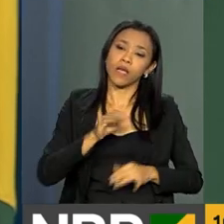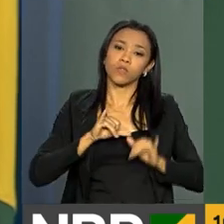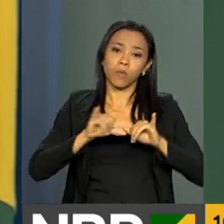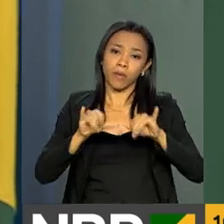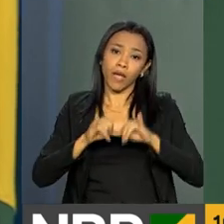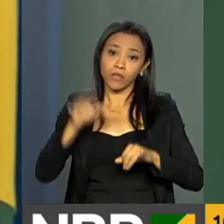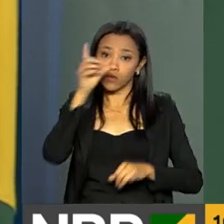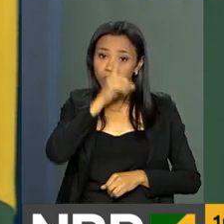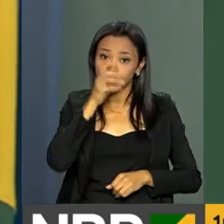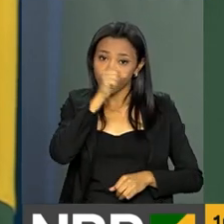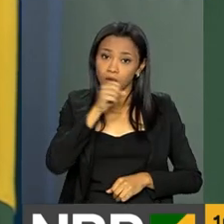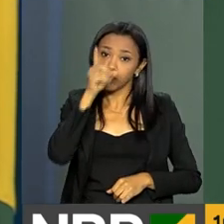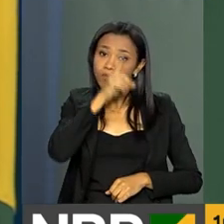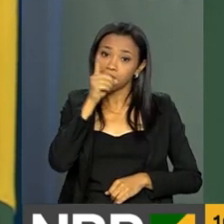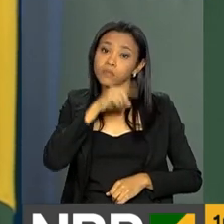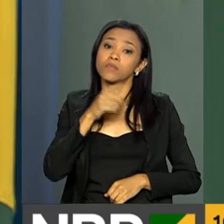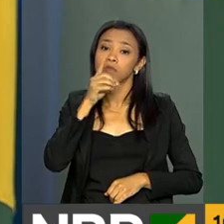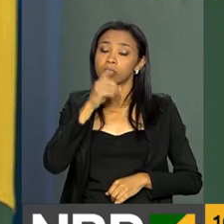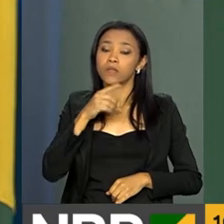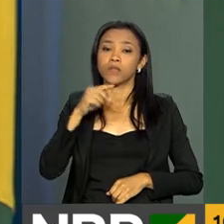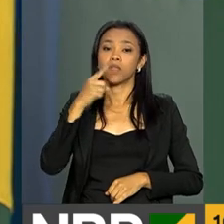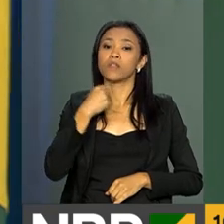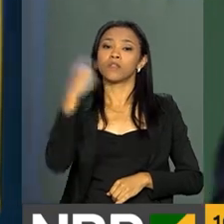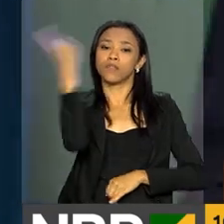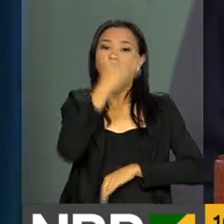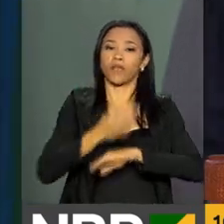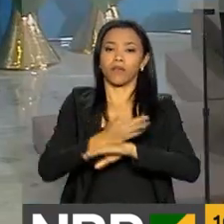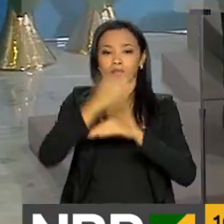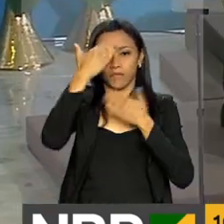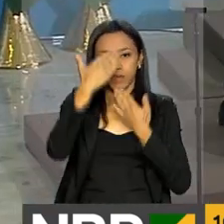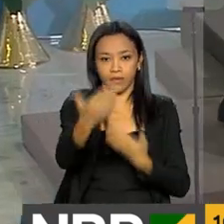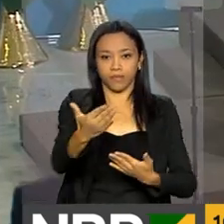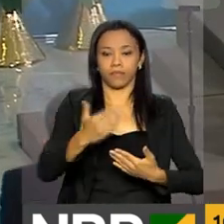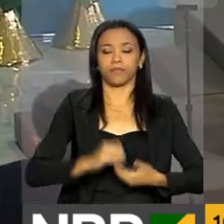nos feriados e nos domingos. Muito obrigado.